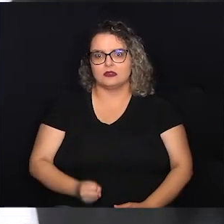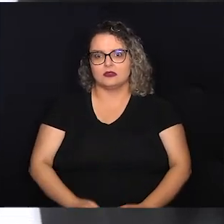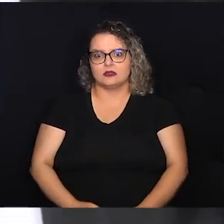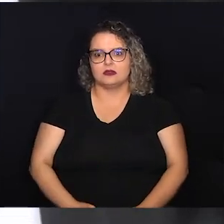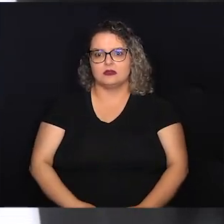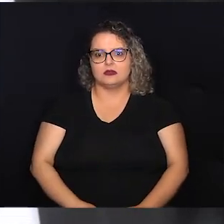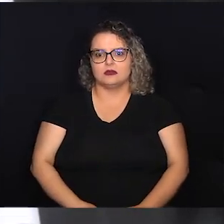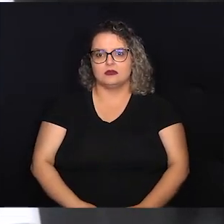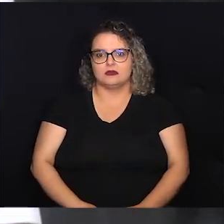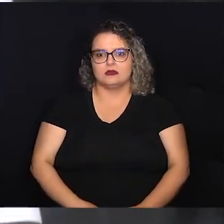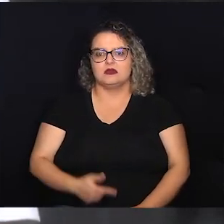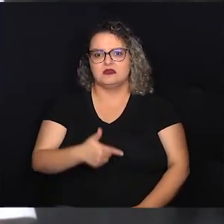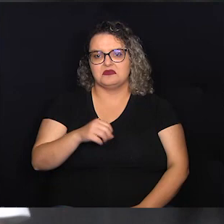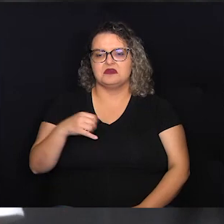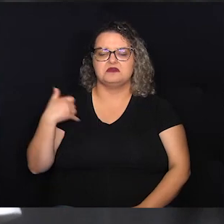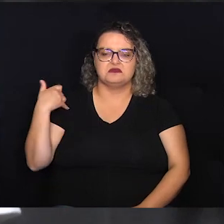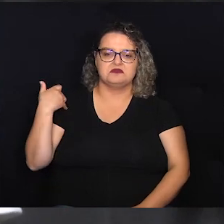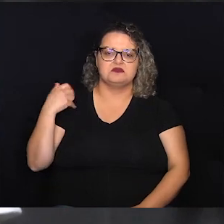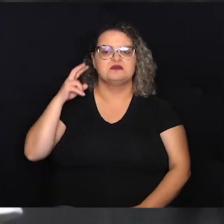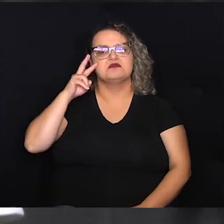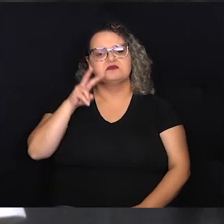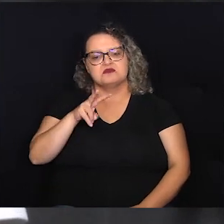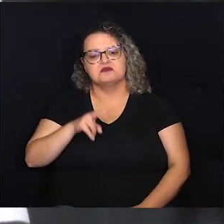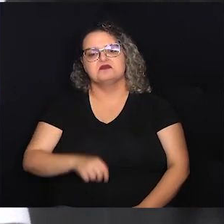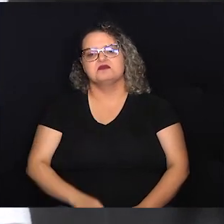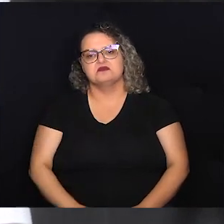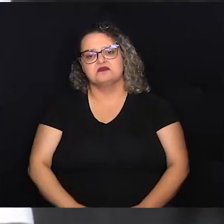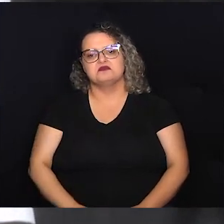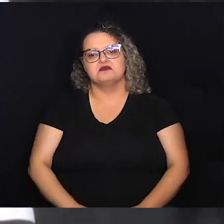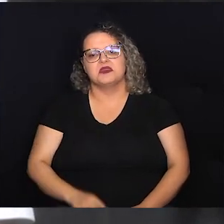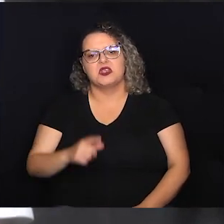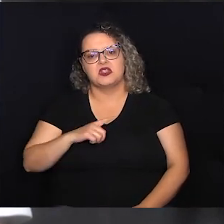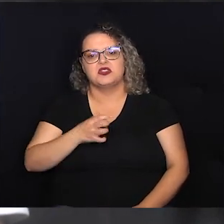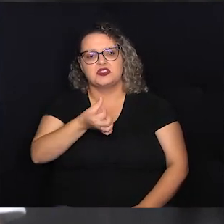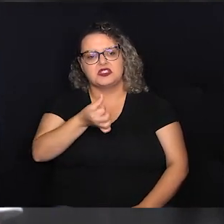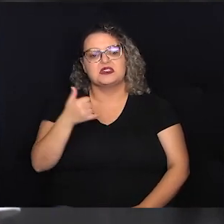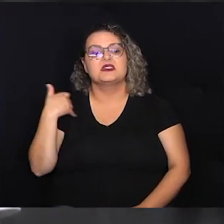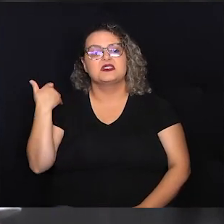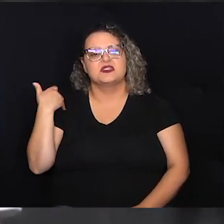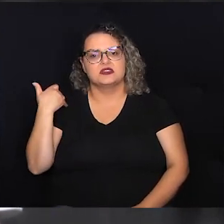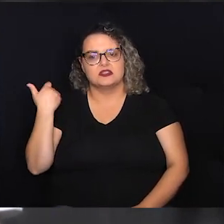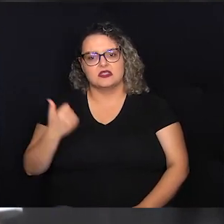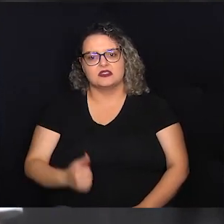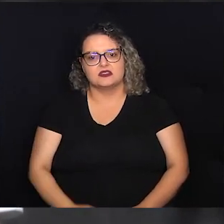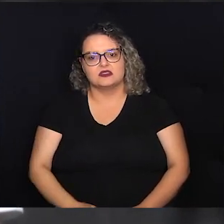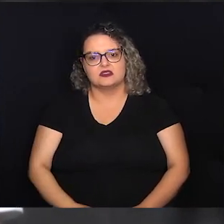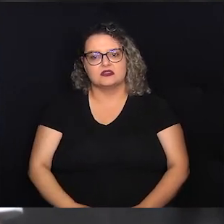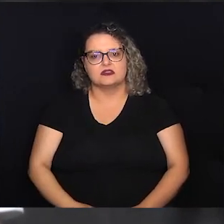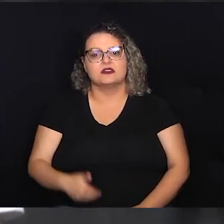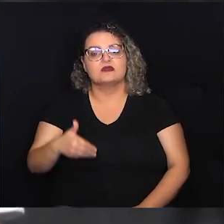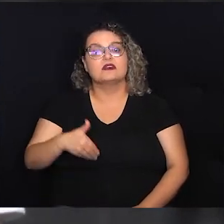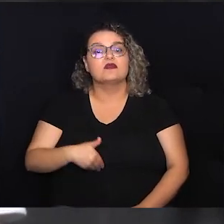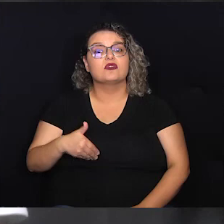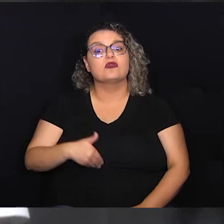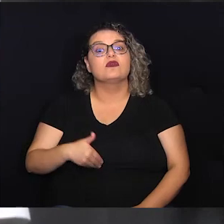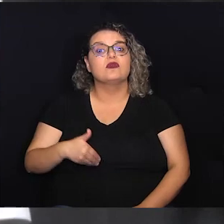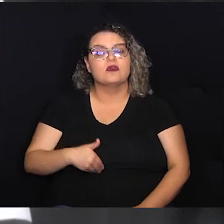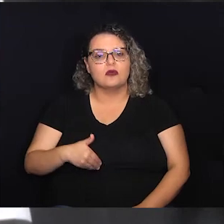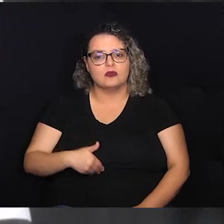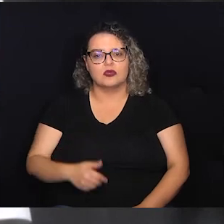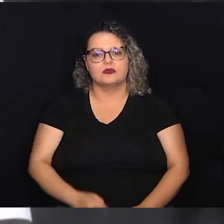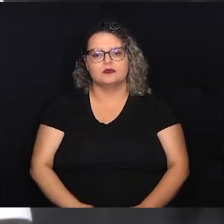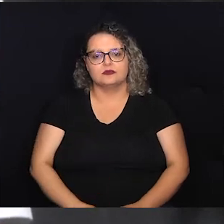papelzinho, ela, 20 anos, ela olhou para mim e falou, eu tinha 6 anos de idade, eu estava com